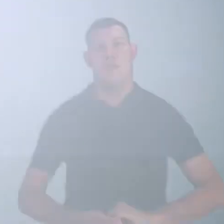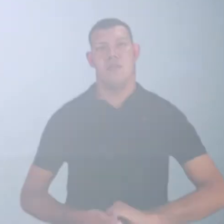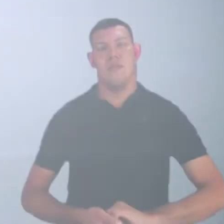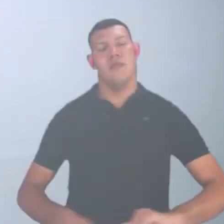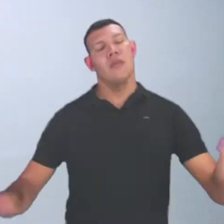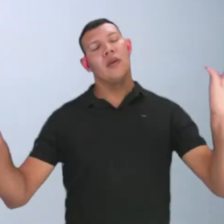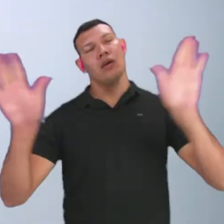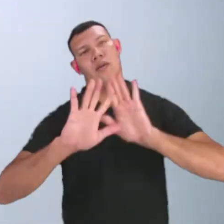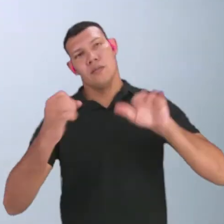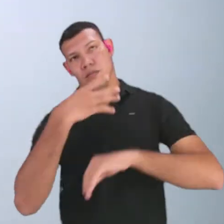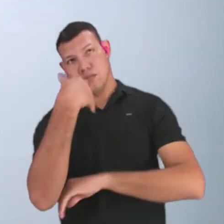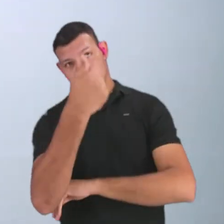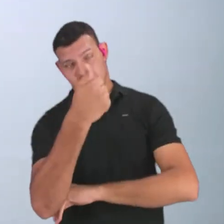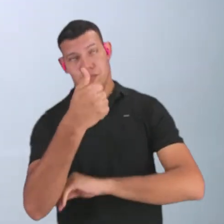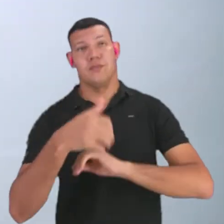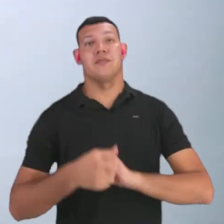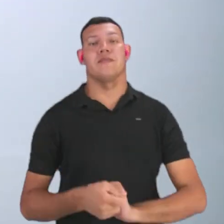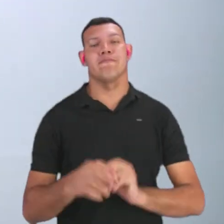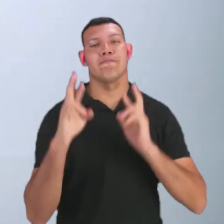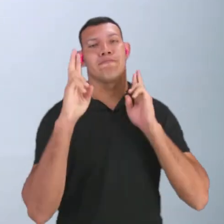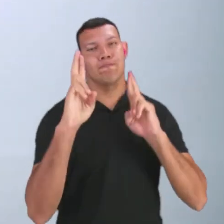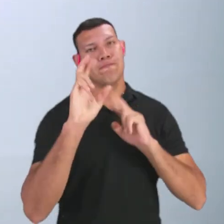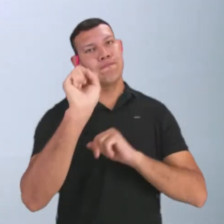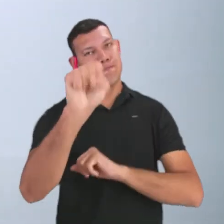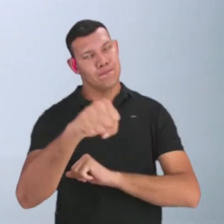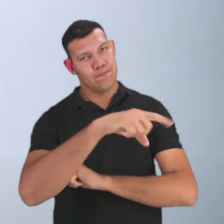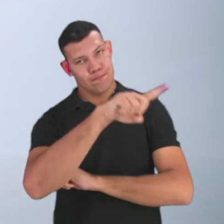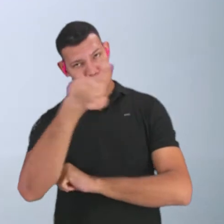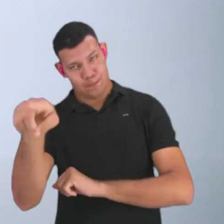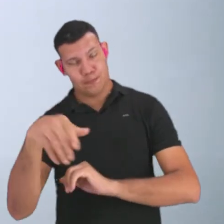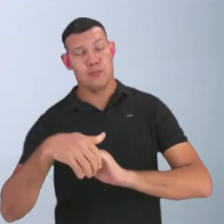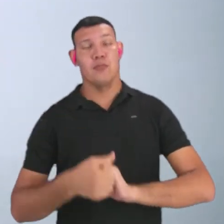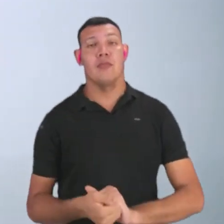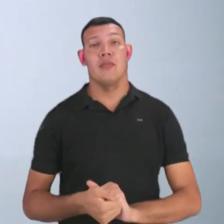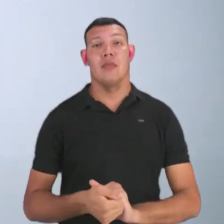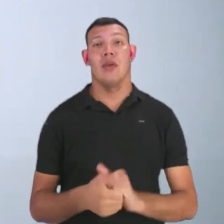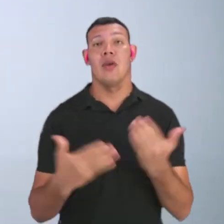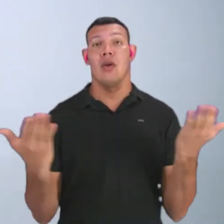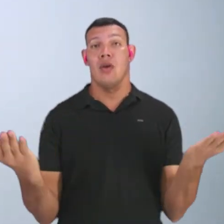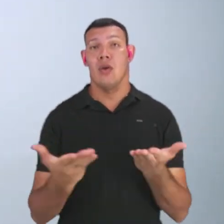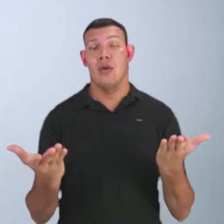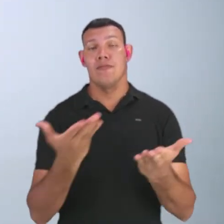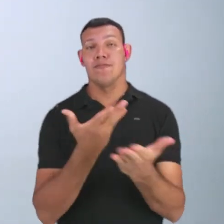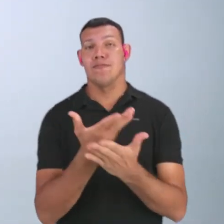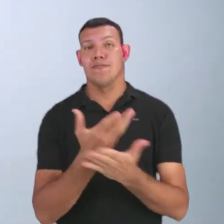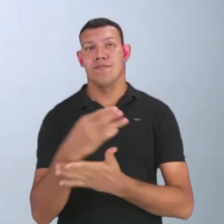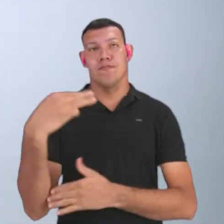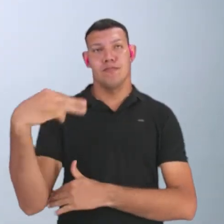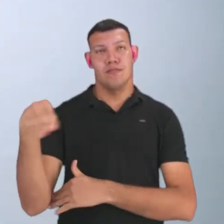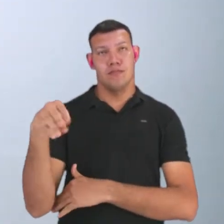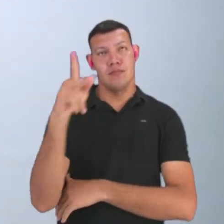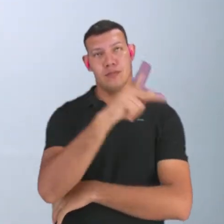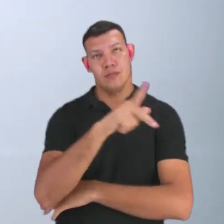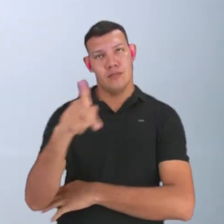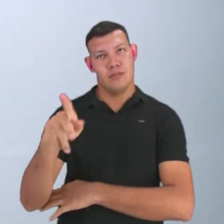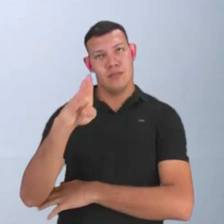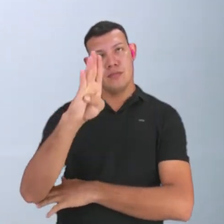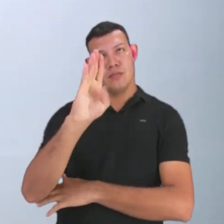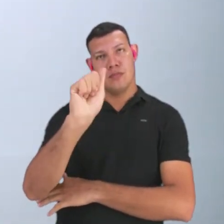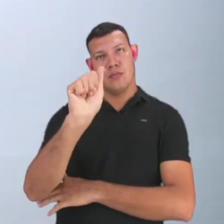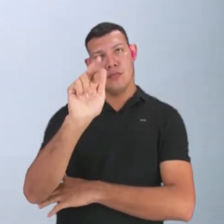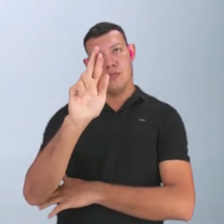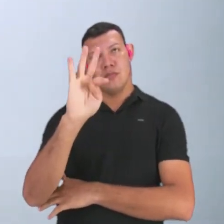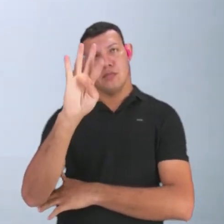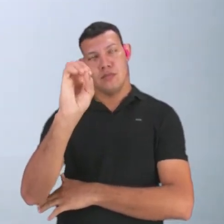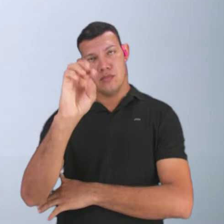Olá pessoal tudo bem Eu espero que esteja tudo bem com vocês hoje nós vamos a mais uma aula de matemática meu nome é bastou